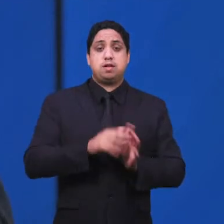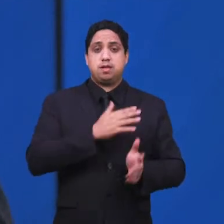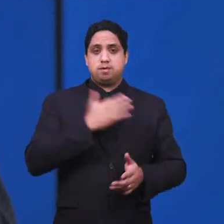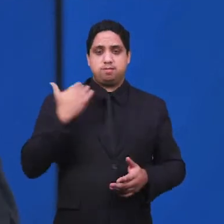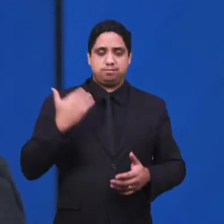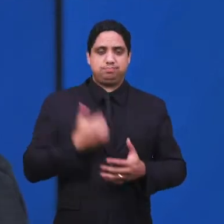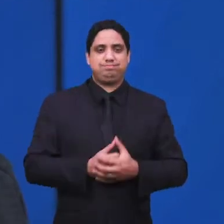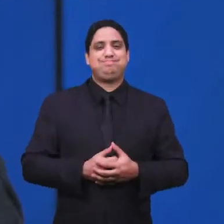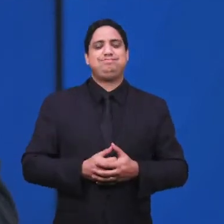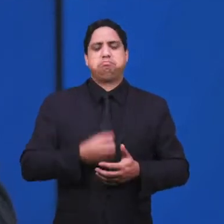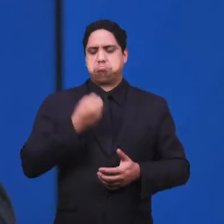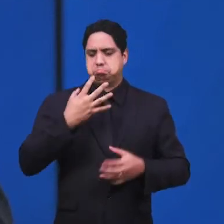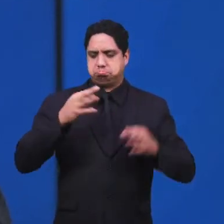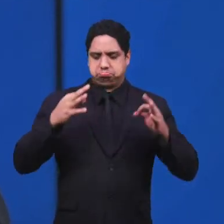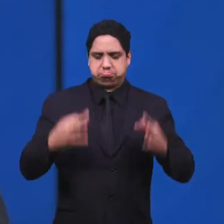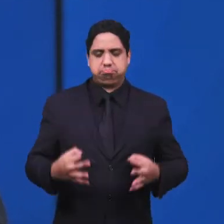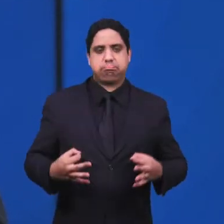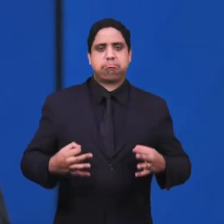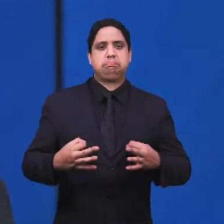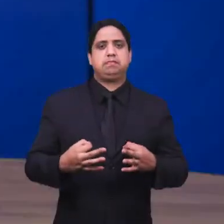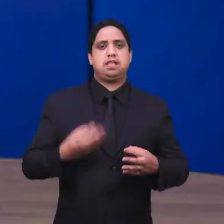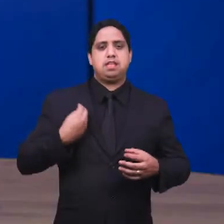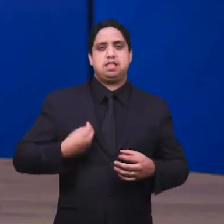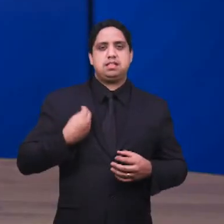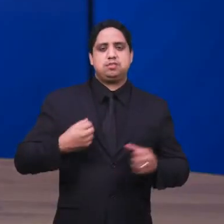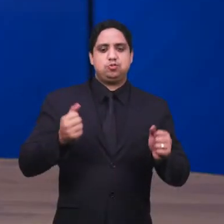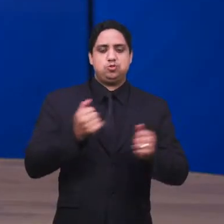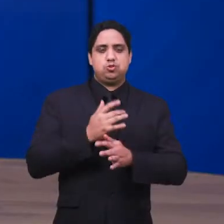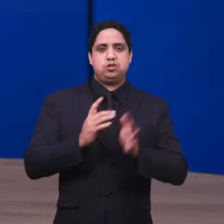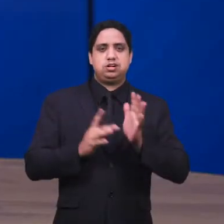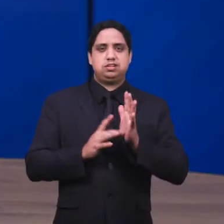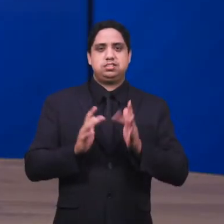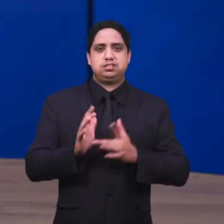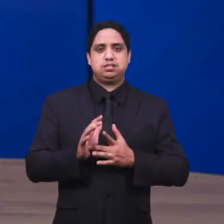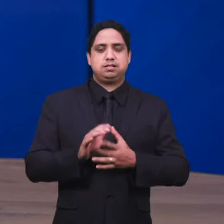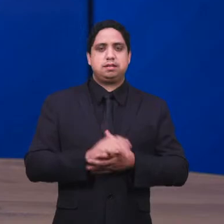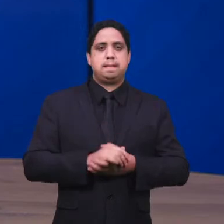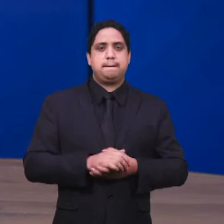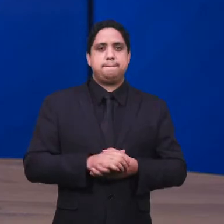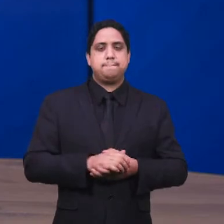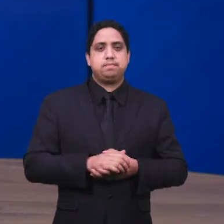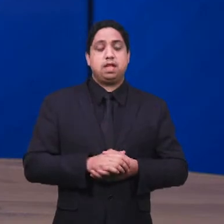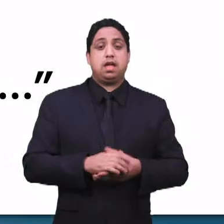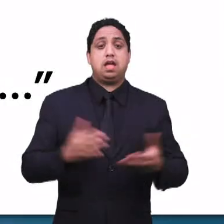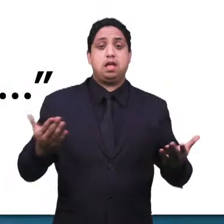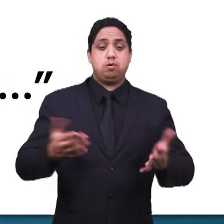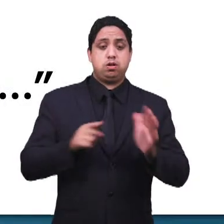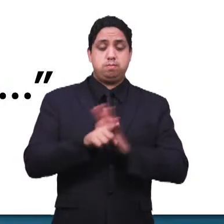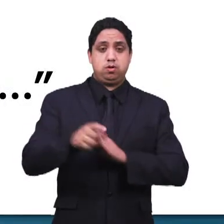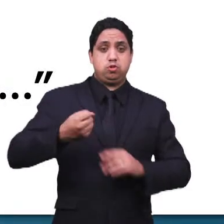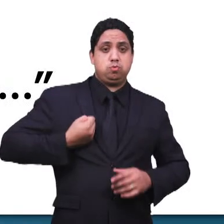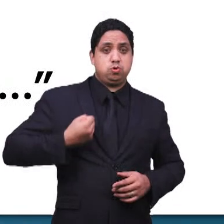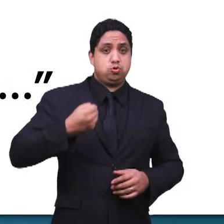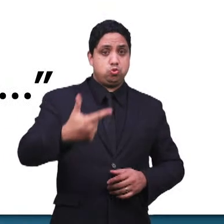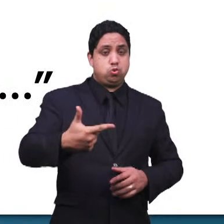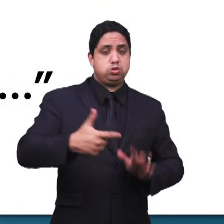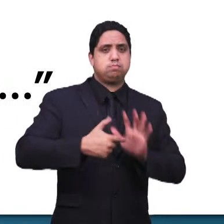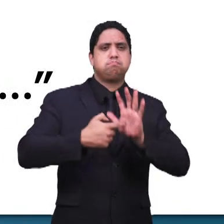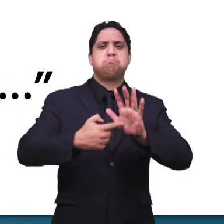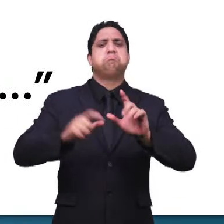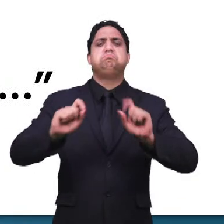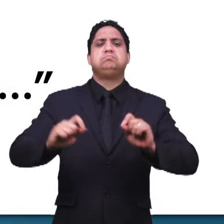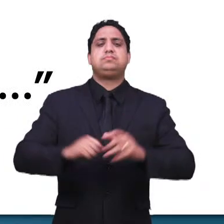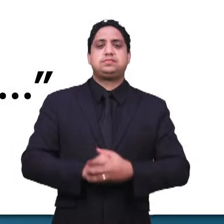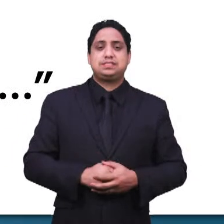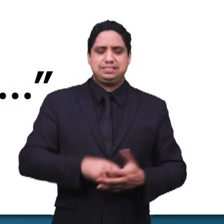Armando, a sua participação, glória a Jesus. Muito bem, irmãos, vamos à nossa pergunta 2 agora, que a pergunta 2 diz assim: lendo Cantares,